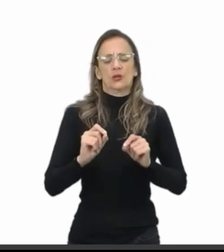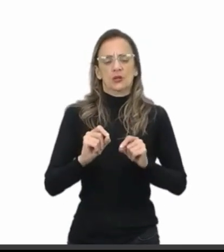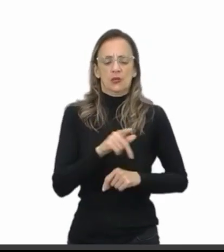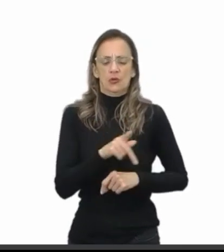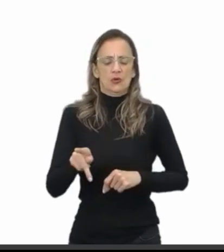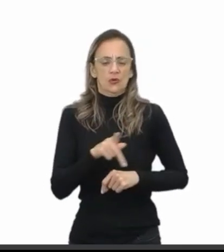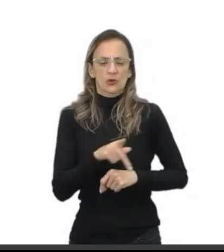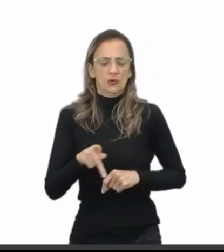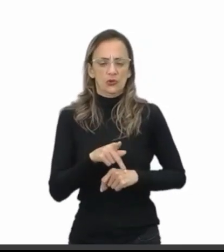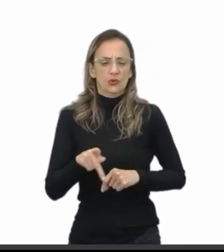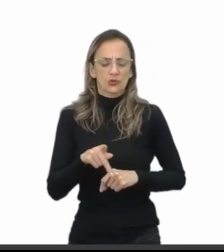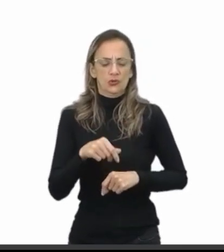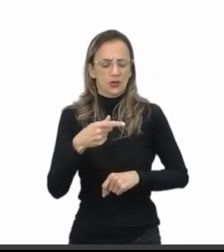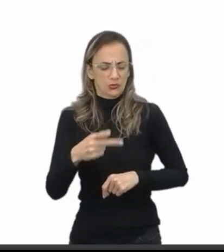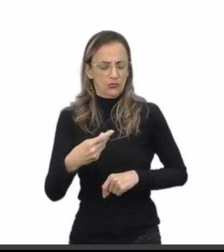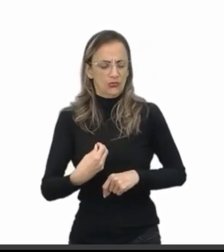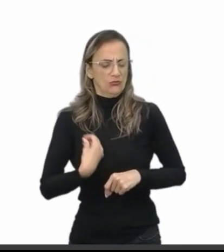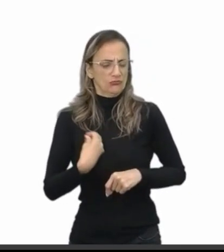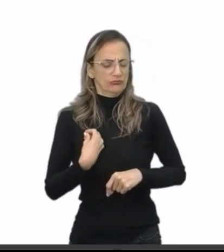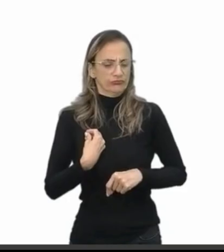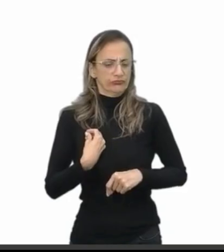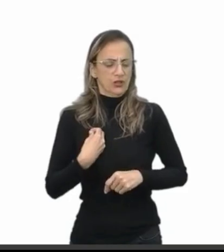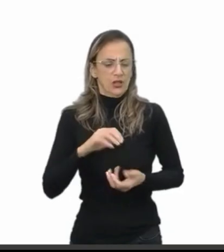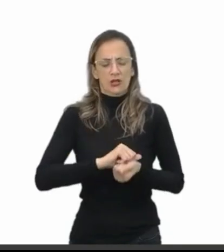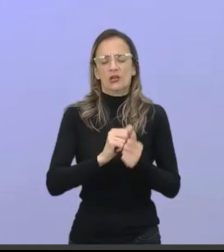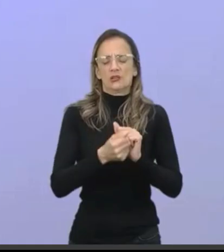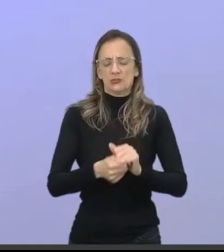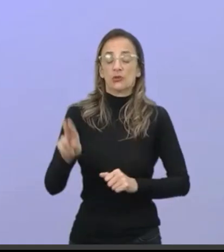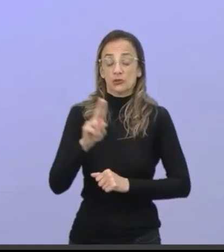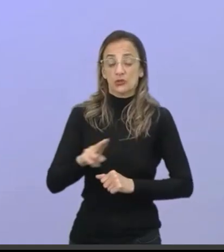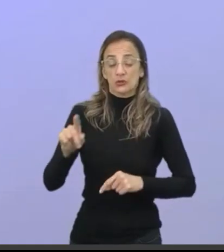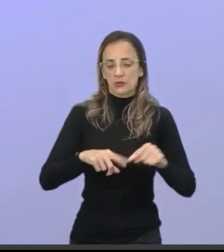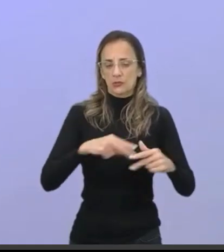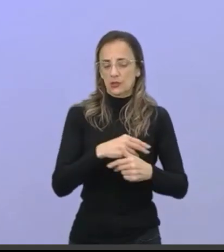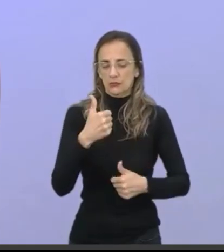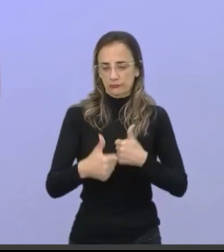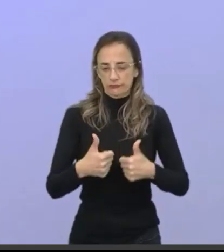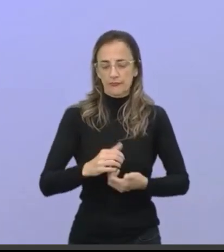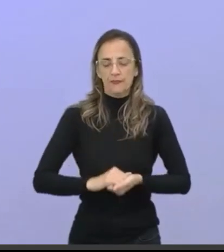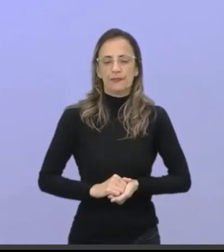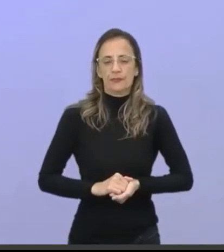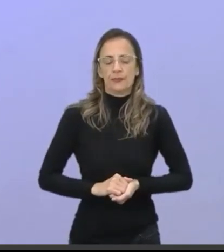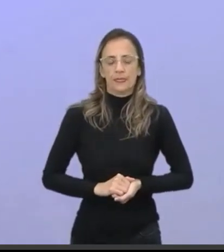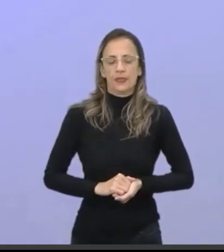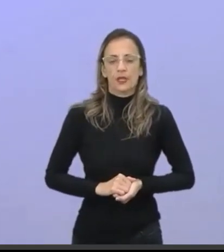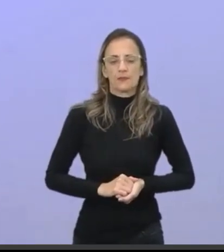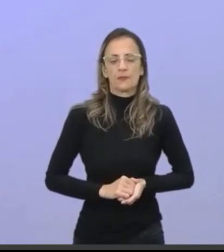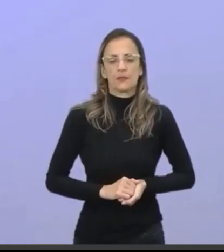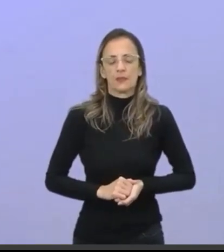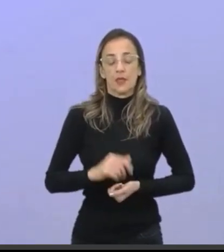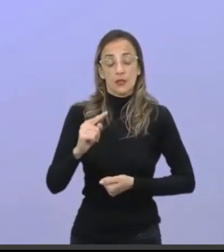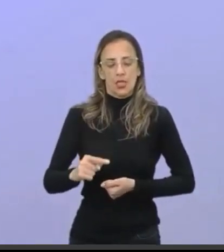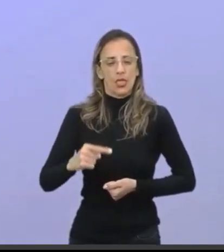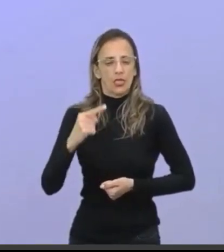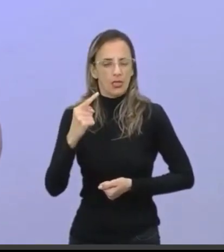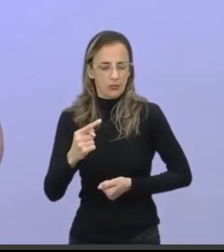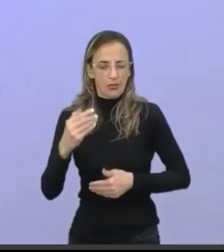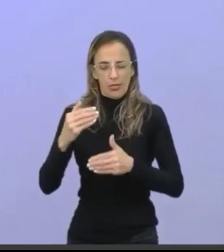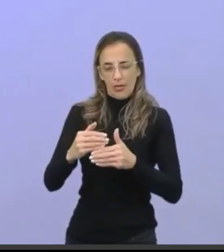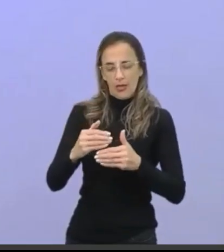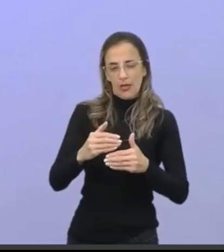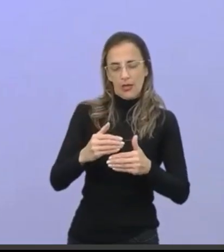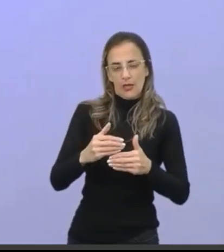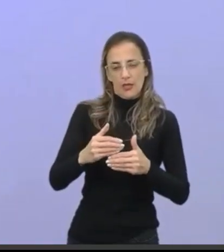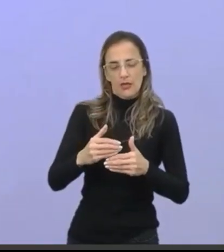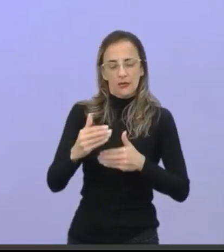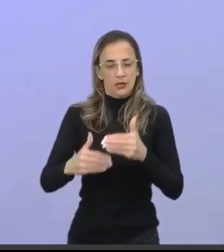na sua realidade, no seu tempo, você vai adaptando ali a utilização dos materiais, ok? Aí a gente vai, então, para a plataforma do MakeCode. Lá na plataforma